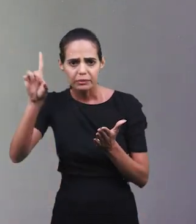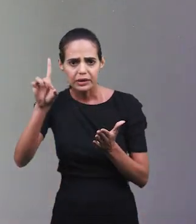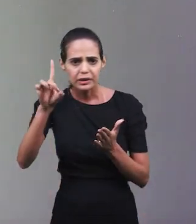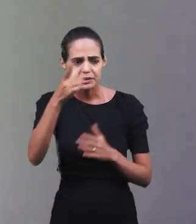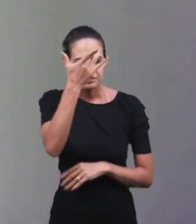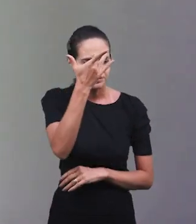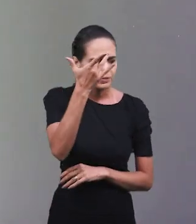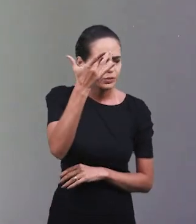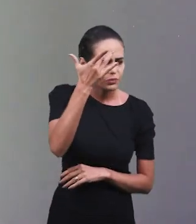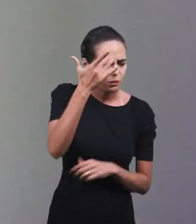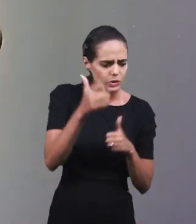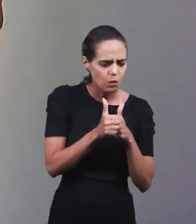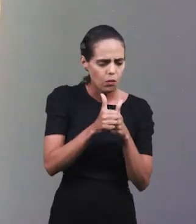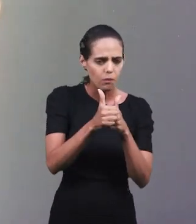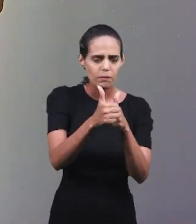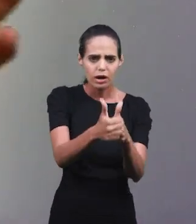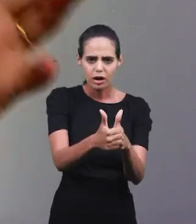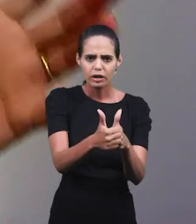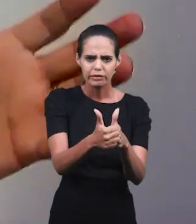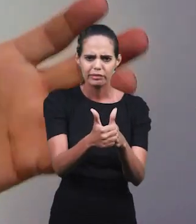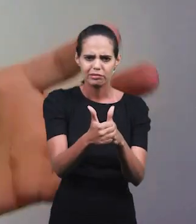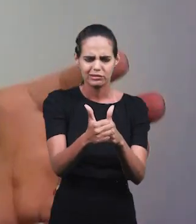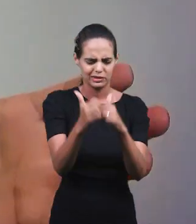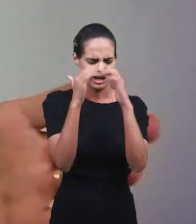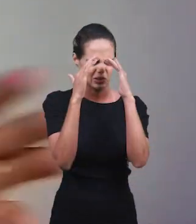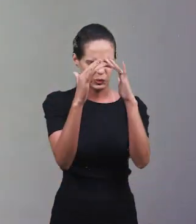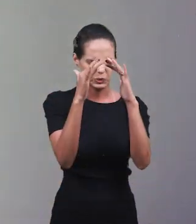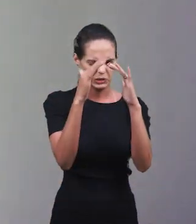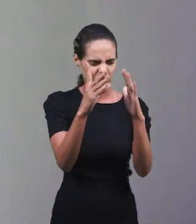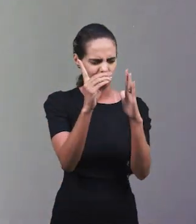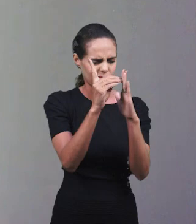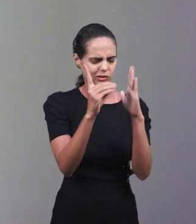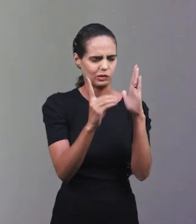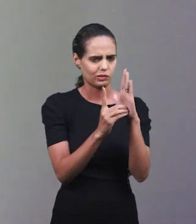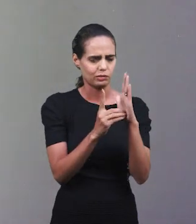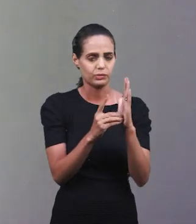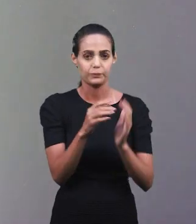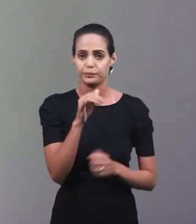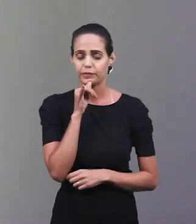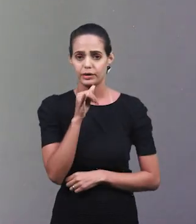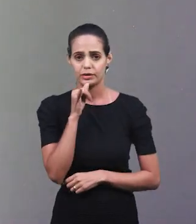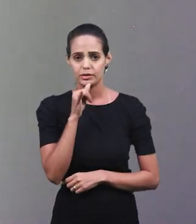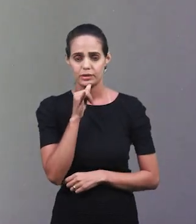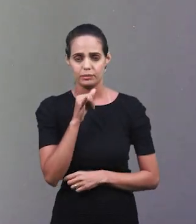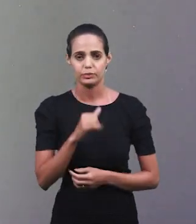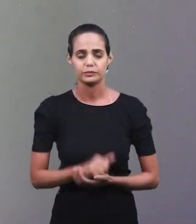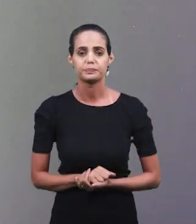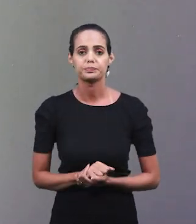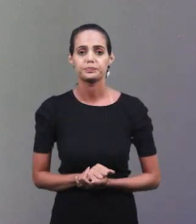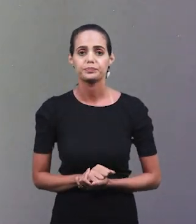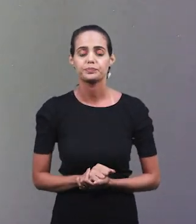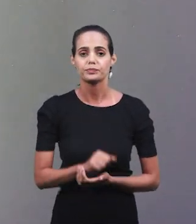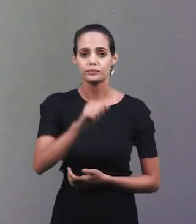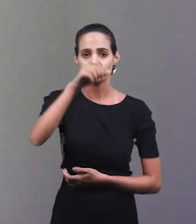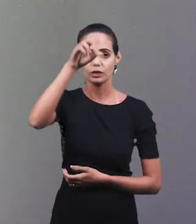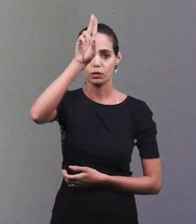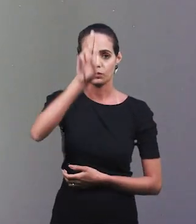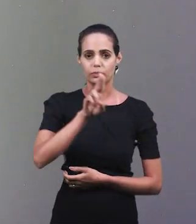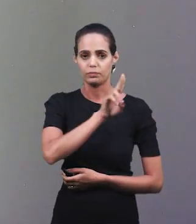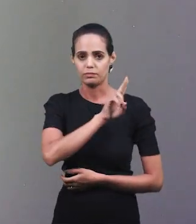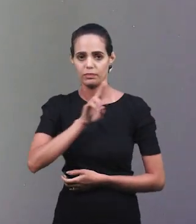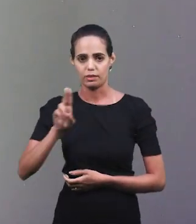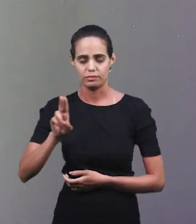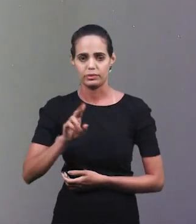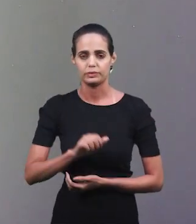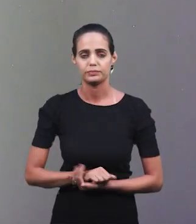raciocínio. Nós vemos aqui alguns exemplos para a gente poder elucidar o que nós estamos falando aqui. O Papa Gregório I, no ano